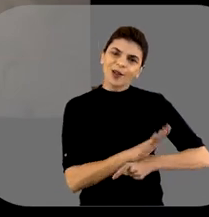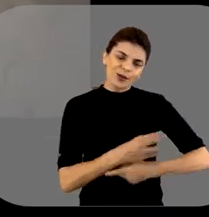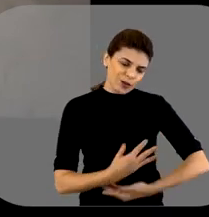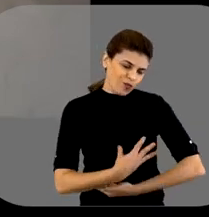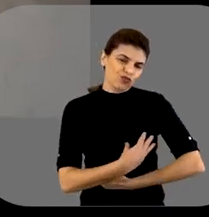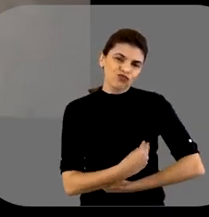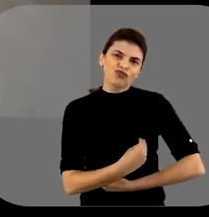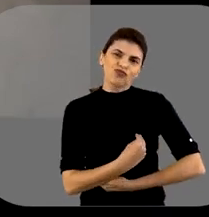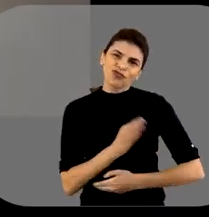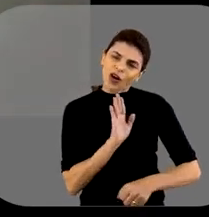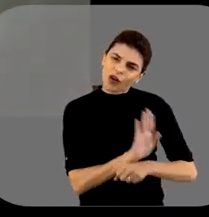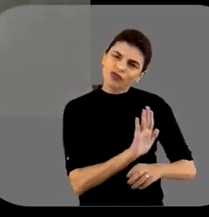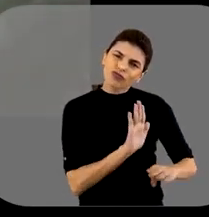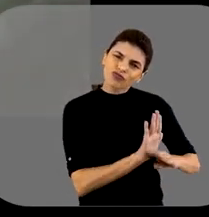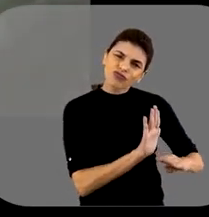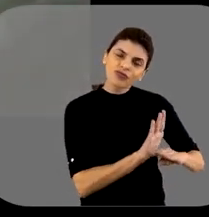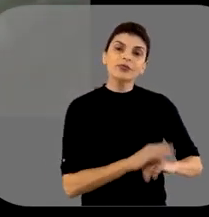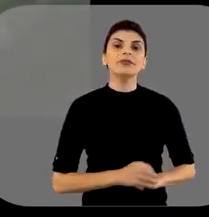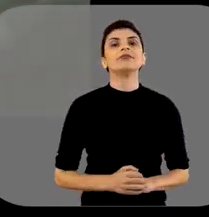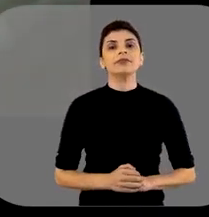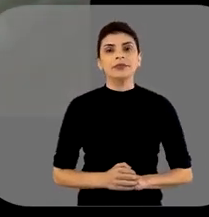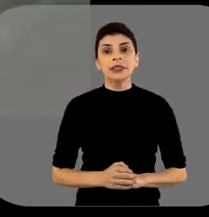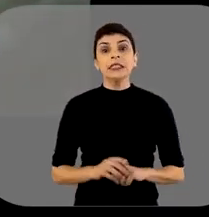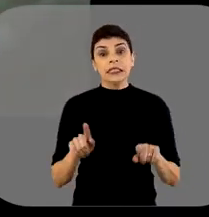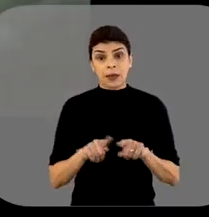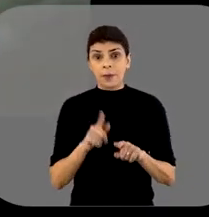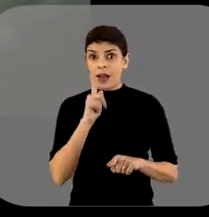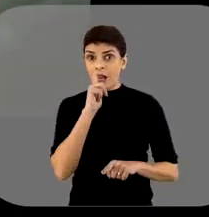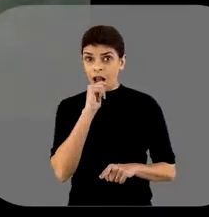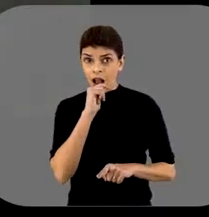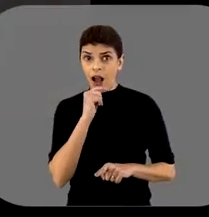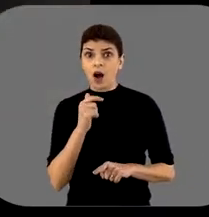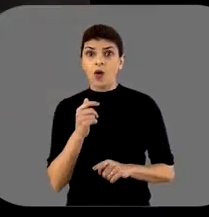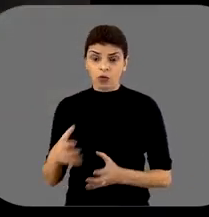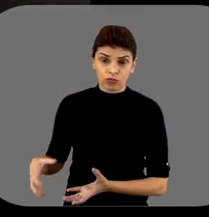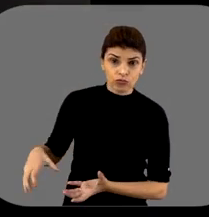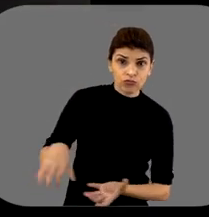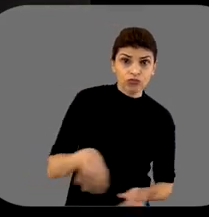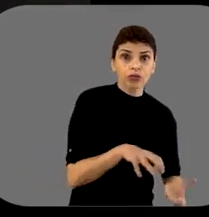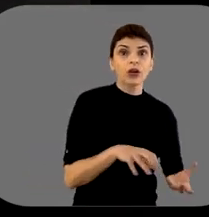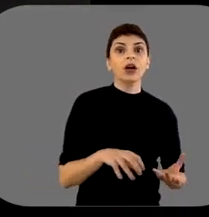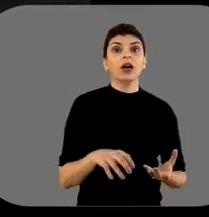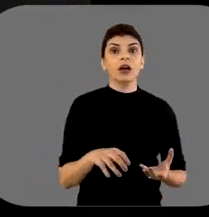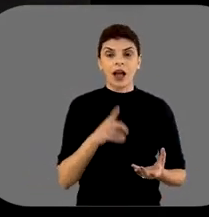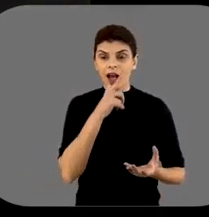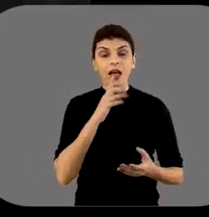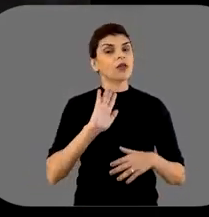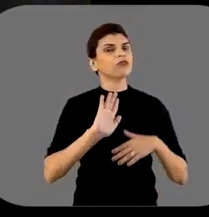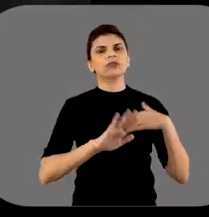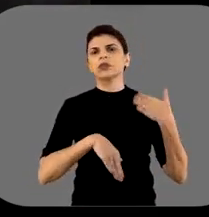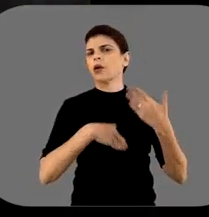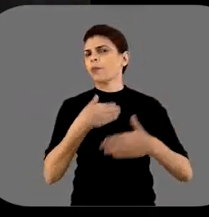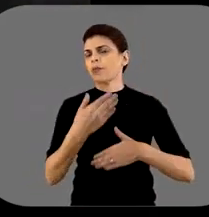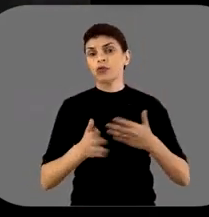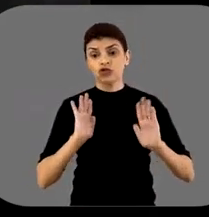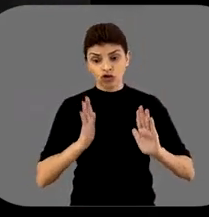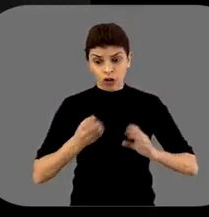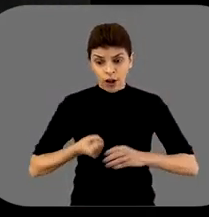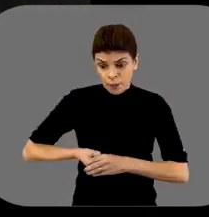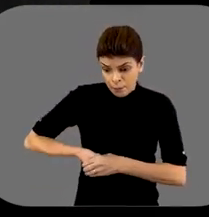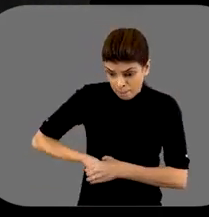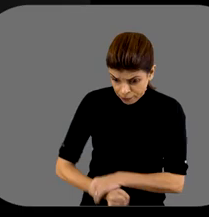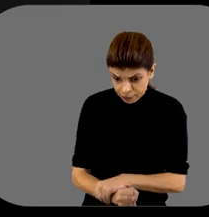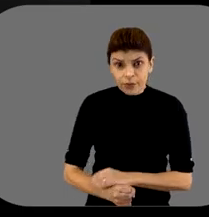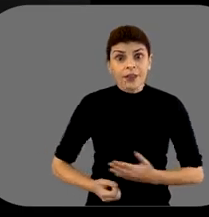ela. E tem também que jogar água, né? Não tem que jogar água. Depois, quando